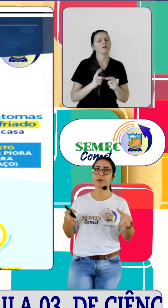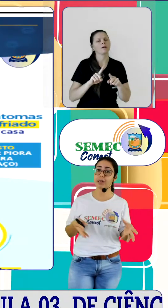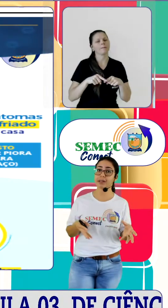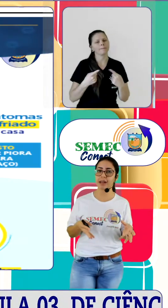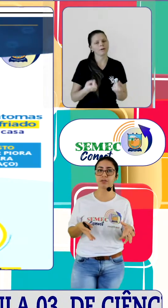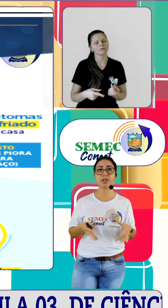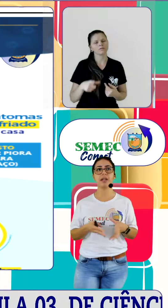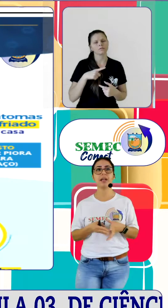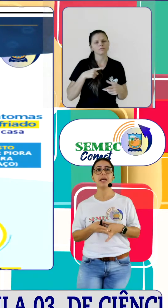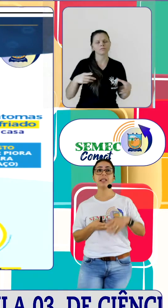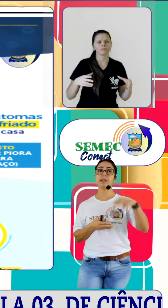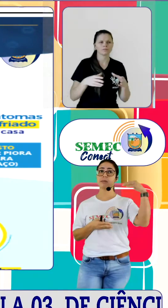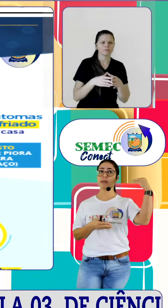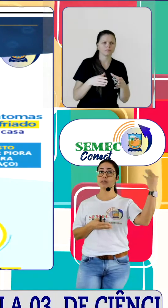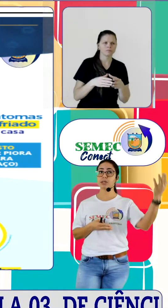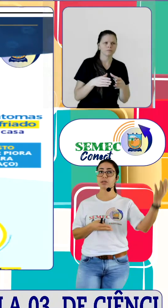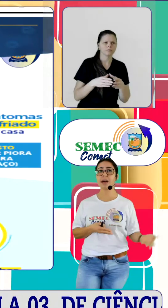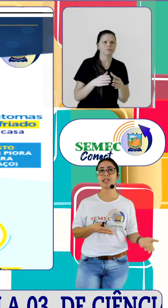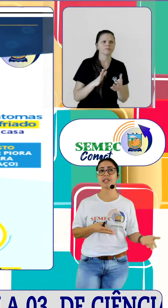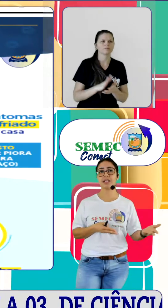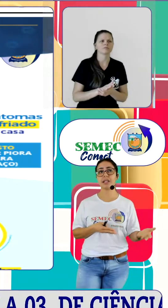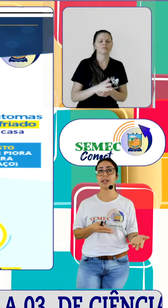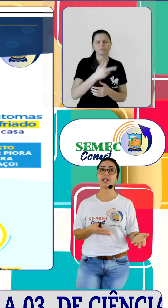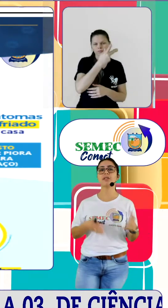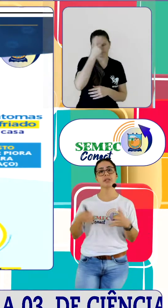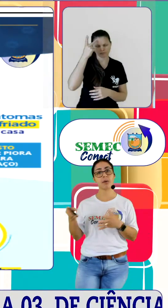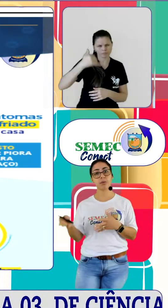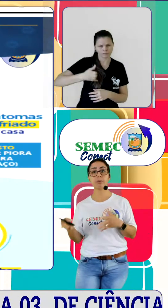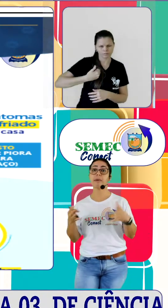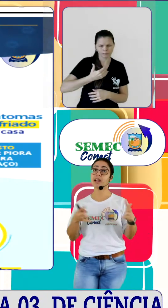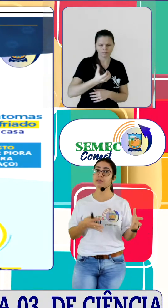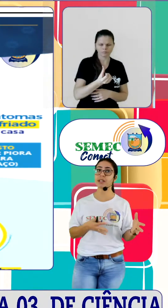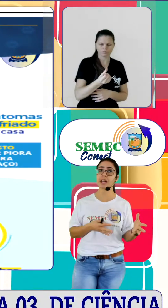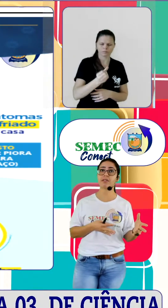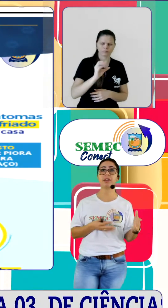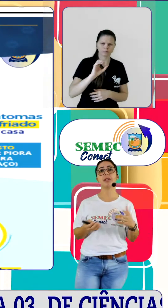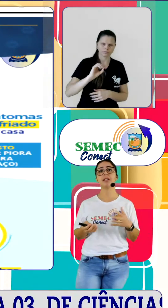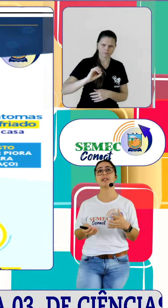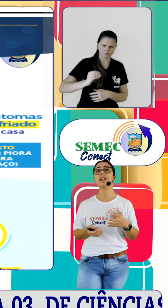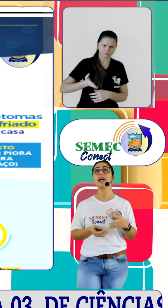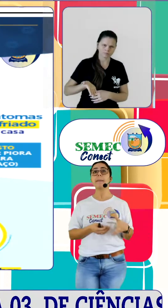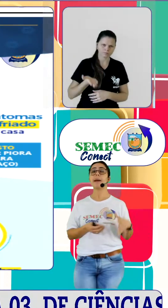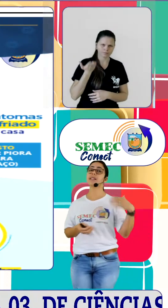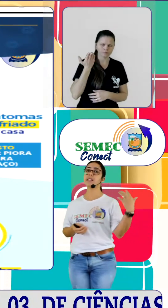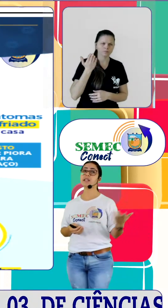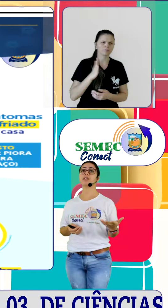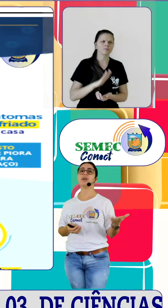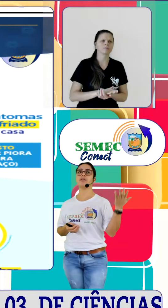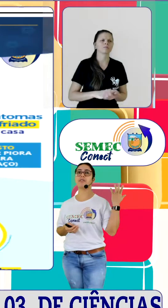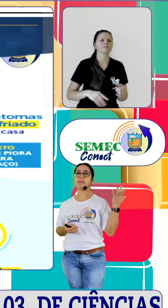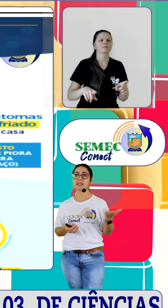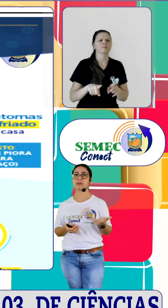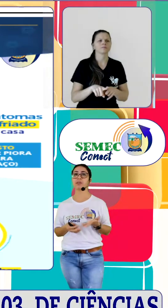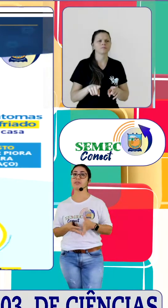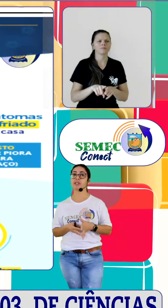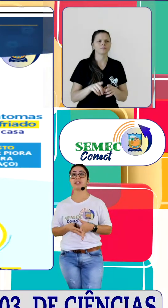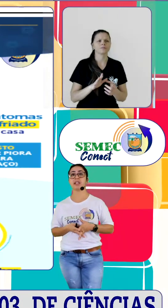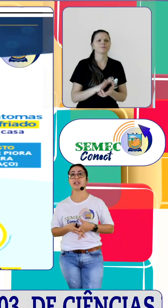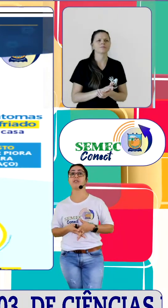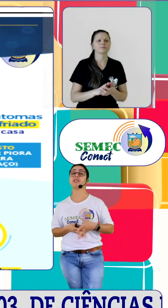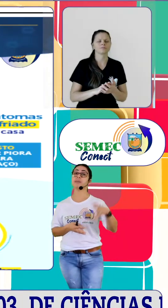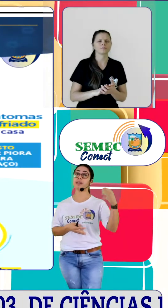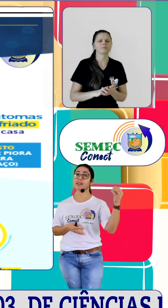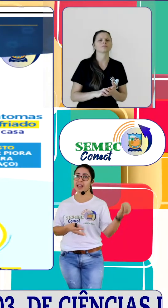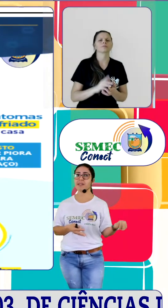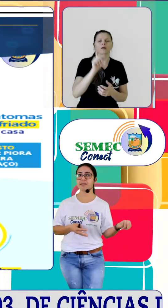são prioritários, né? Que são as pessoas com mais de 60 anos, que é um grupo mais vulnerável à doença. Pacientes com a confirmação de